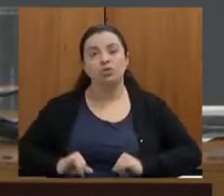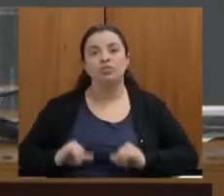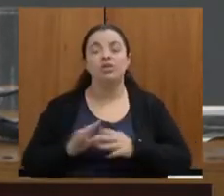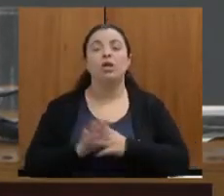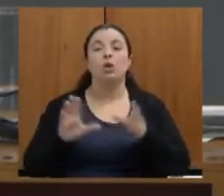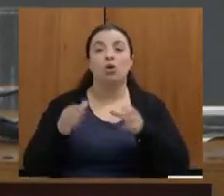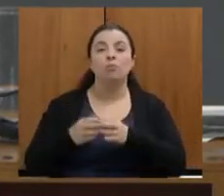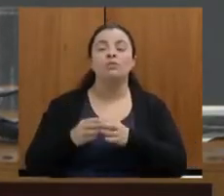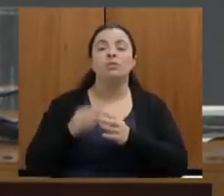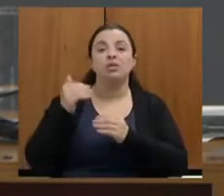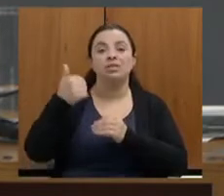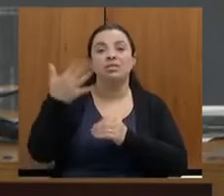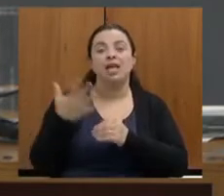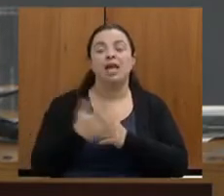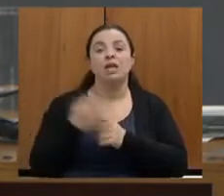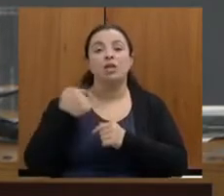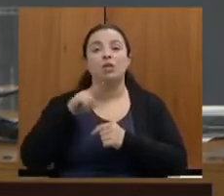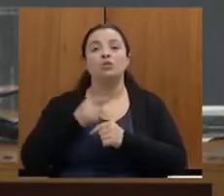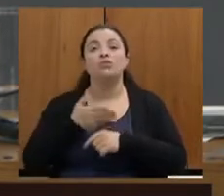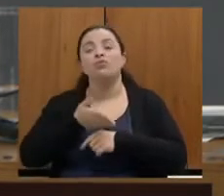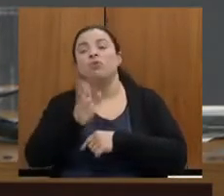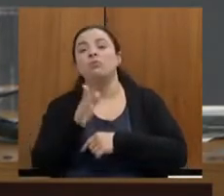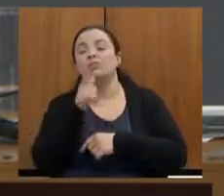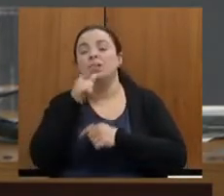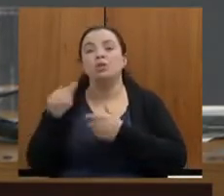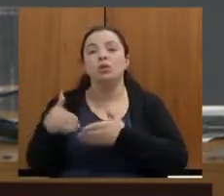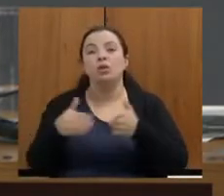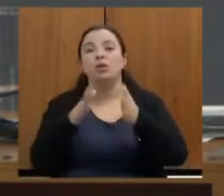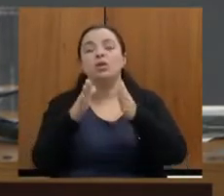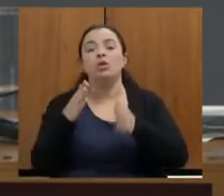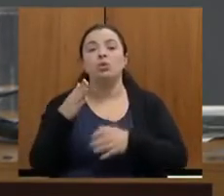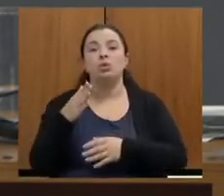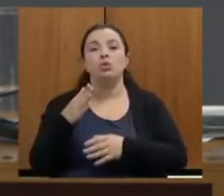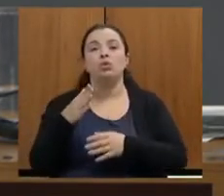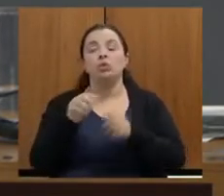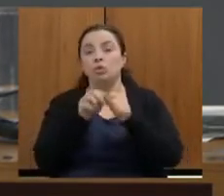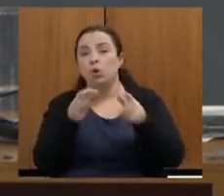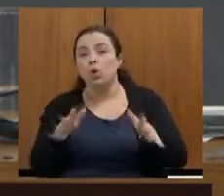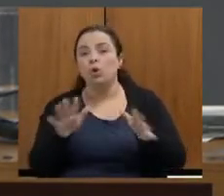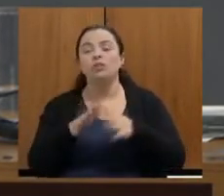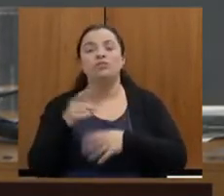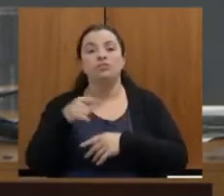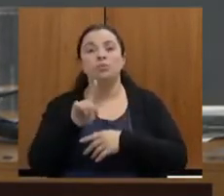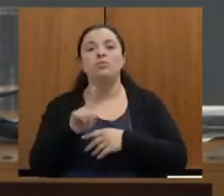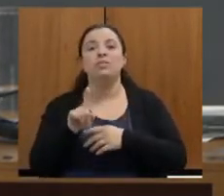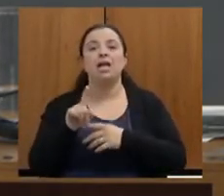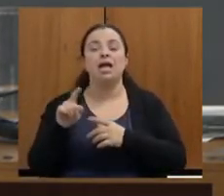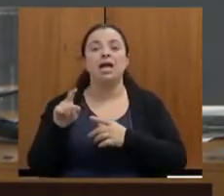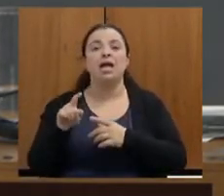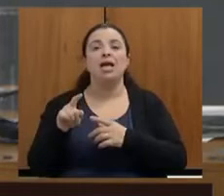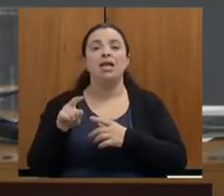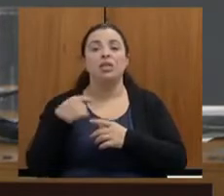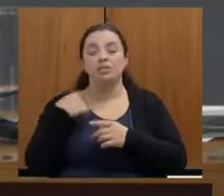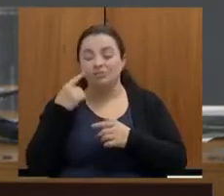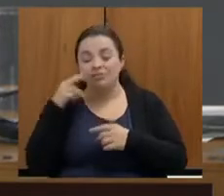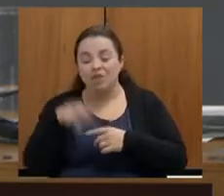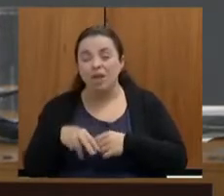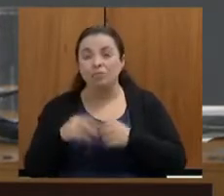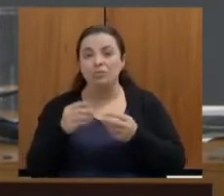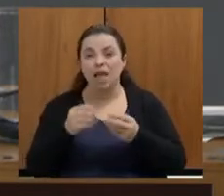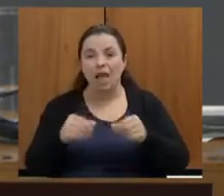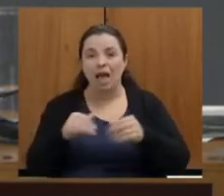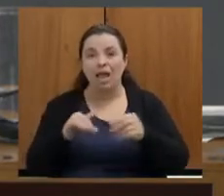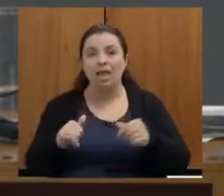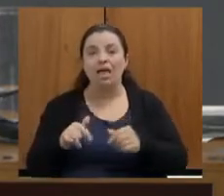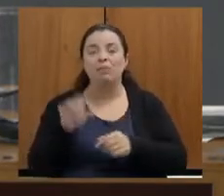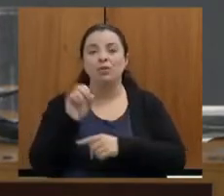externa ou somos lá no Rio Doce atravessamos de barco fomos na ilha colocamos a mão literalmente nessa lama tóxica que a